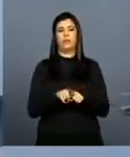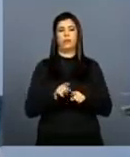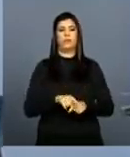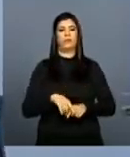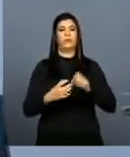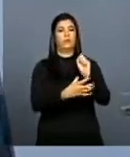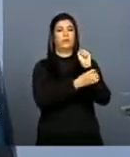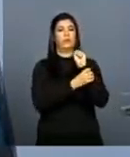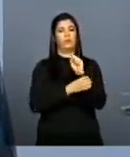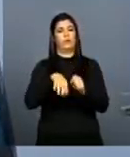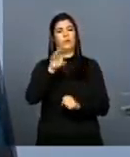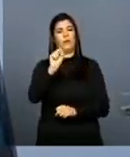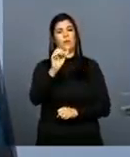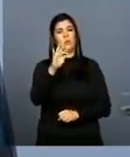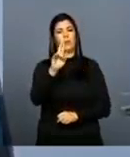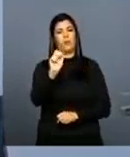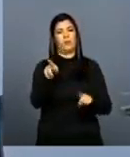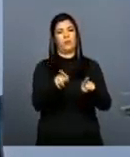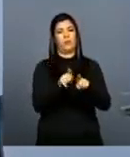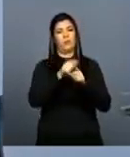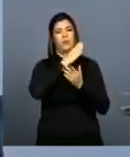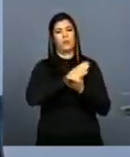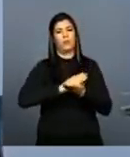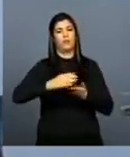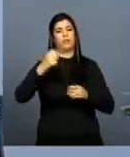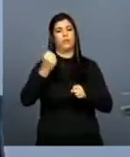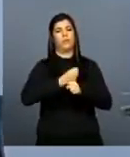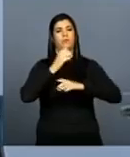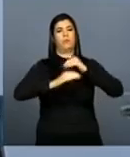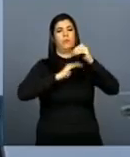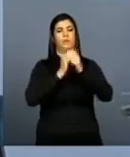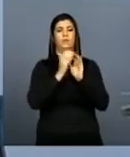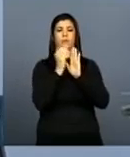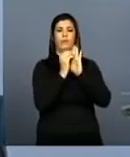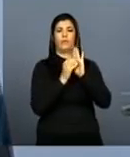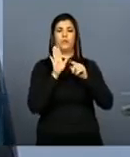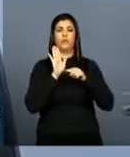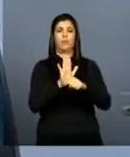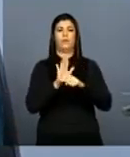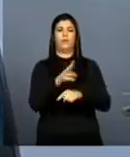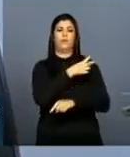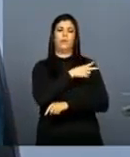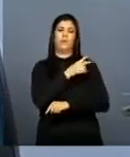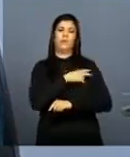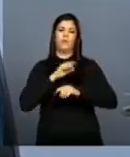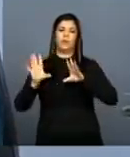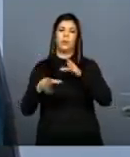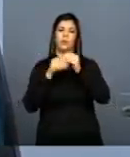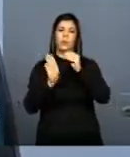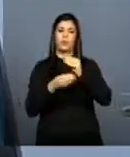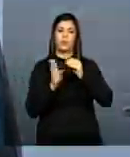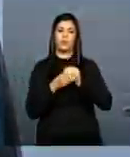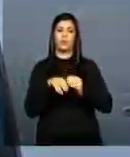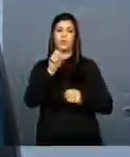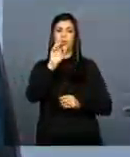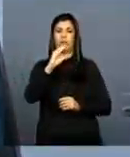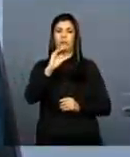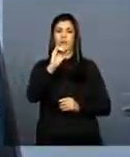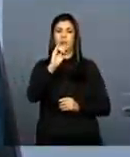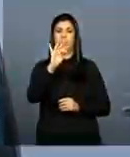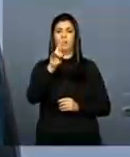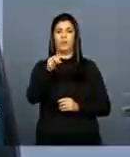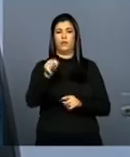seguro safra, começou a reconstruir a agenda de assistência técnica, quer dizer, um conjunto, as cisternas, o